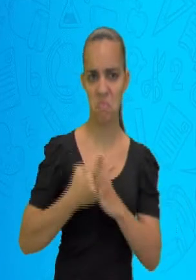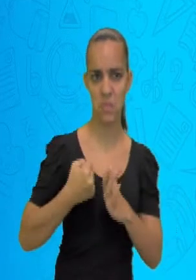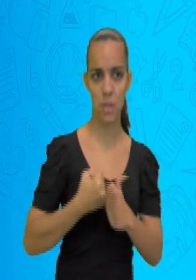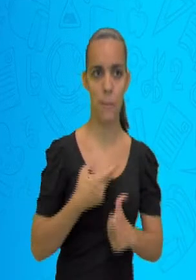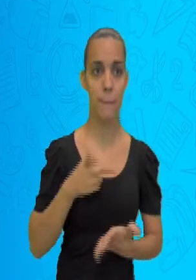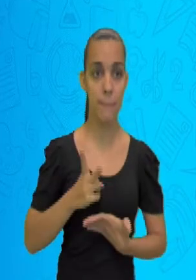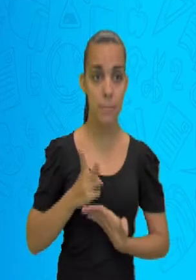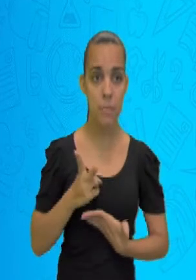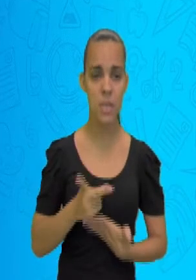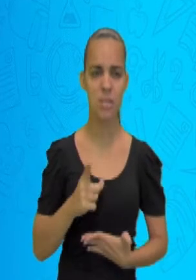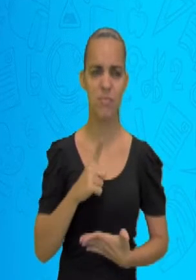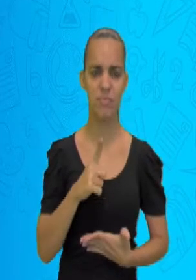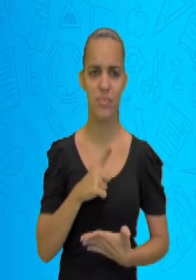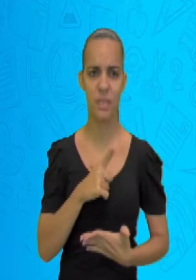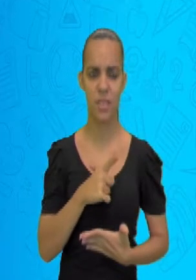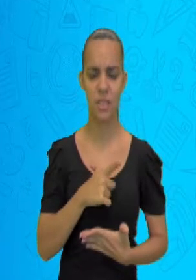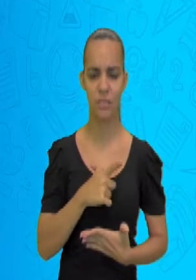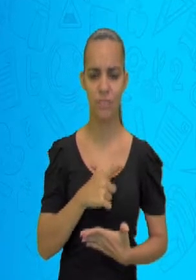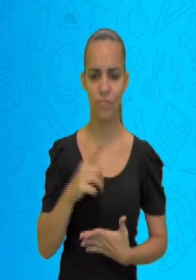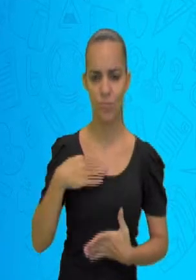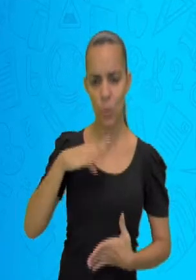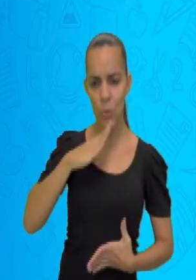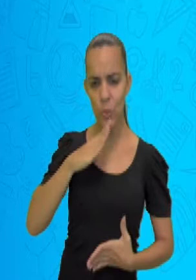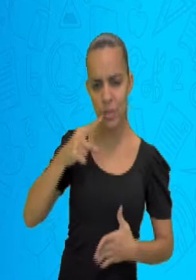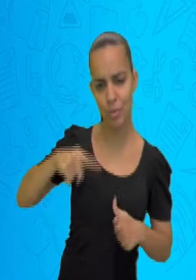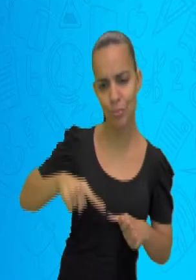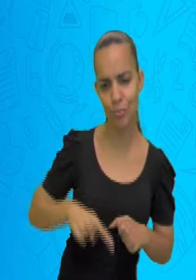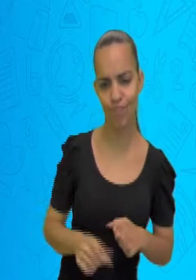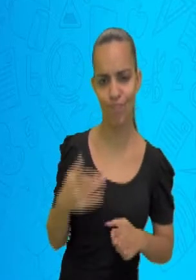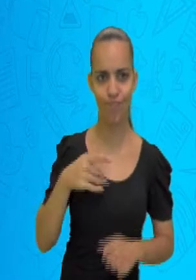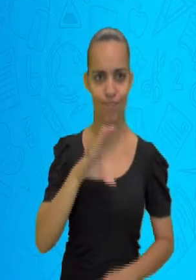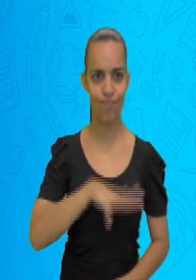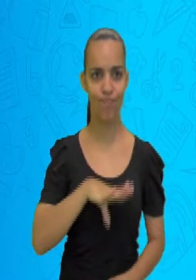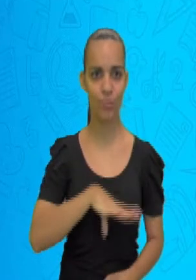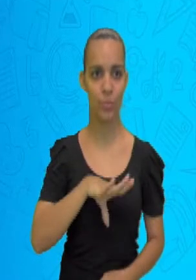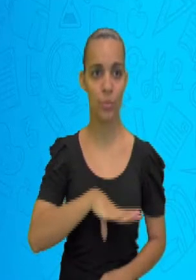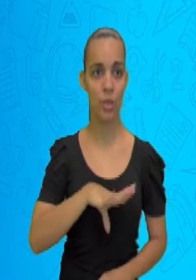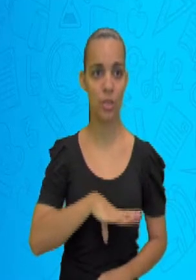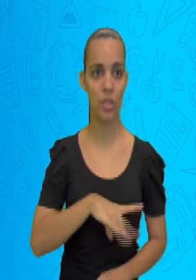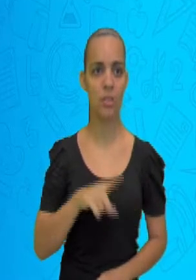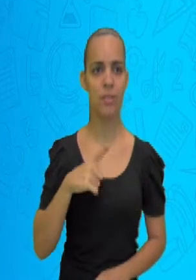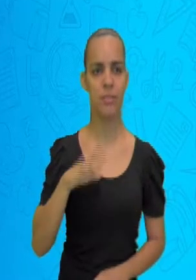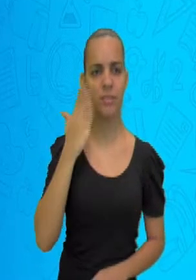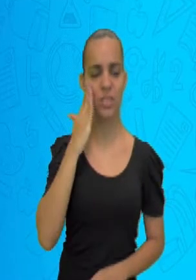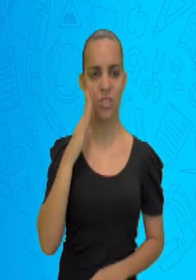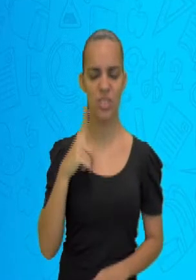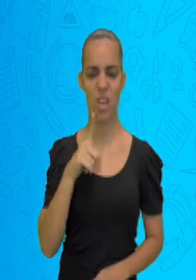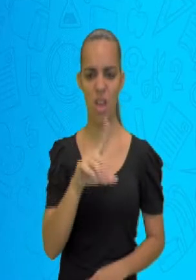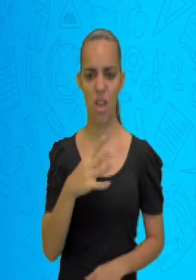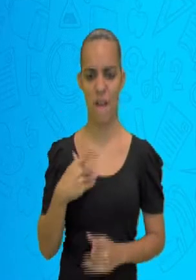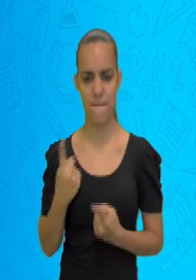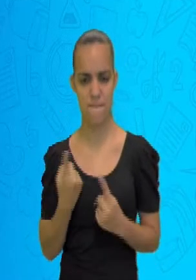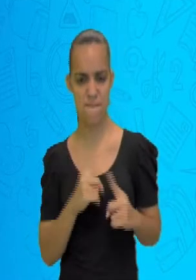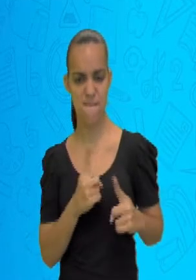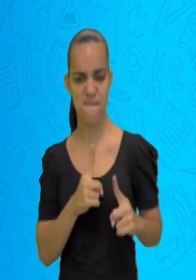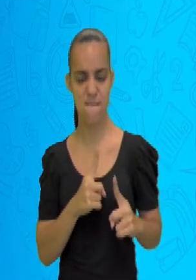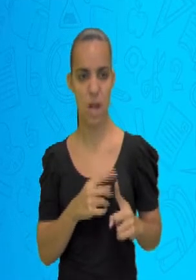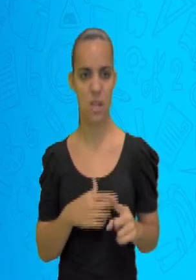denominação em português, é entendido como ameaça, tirania,